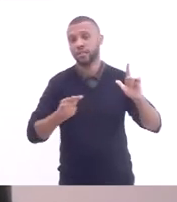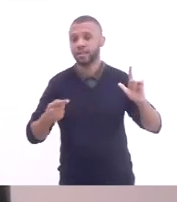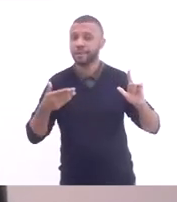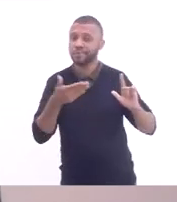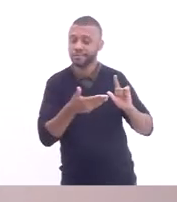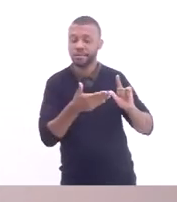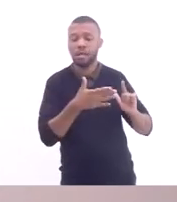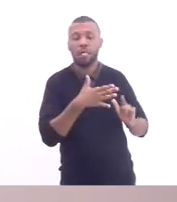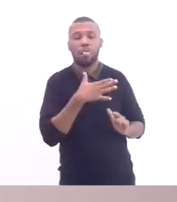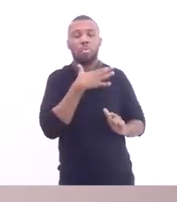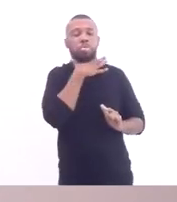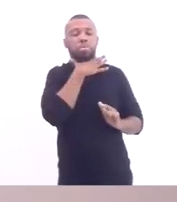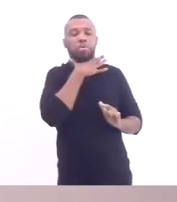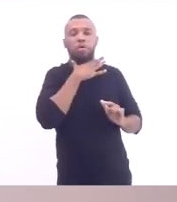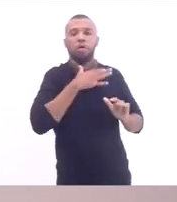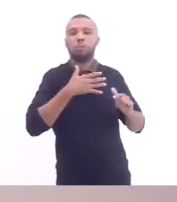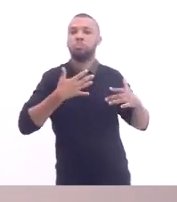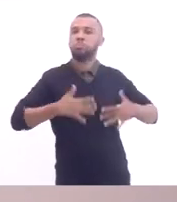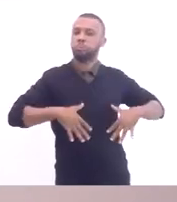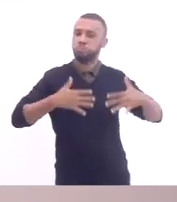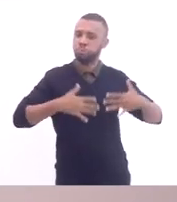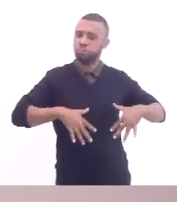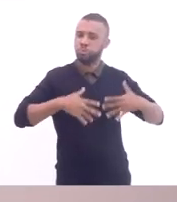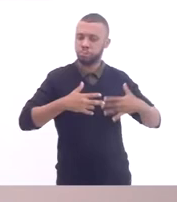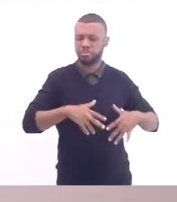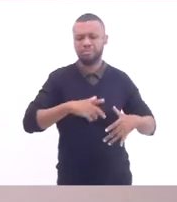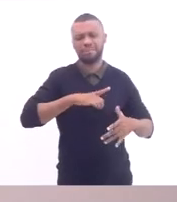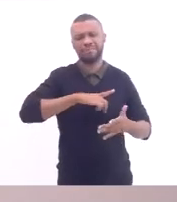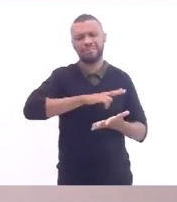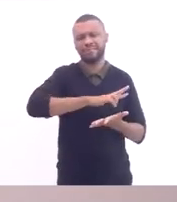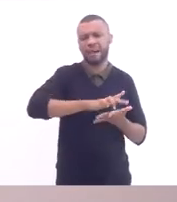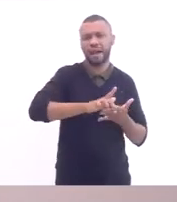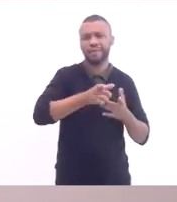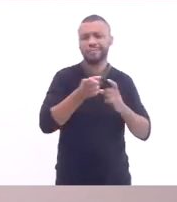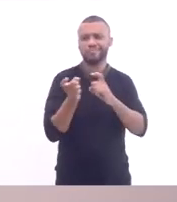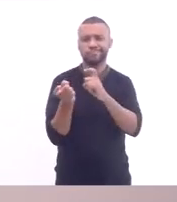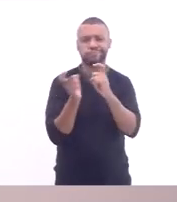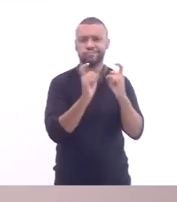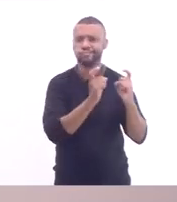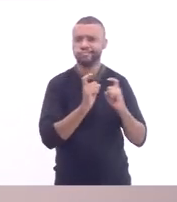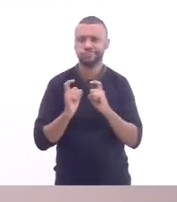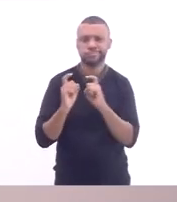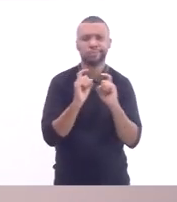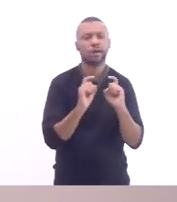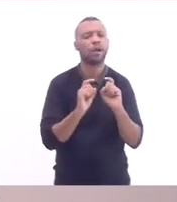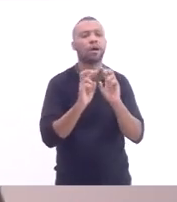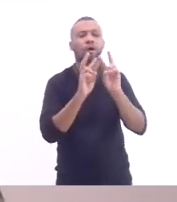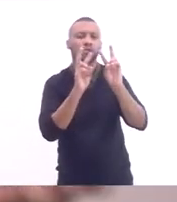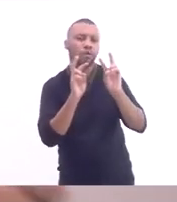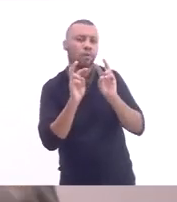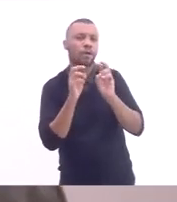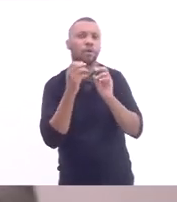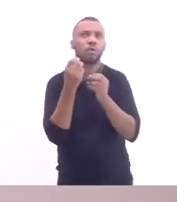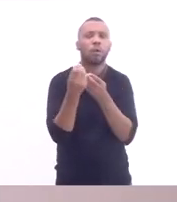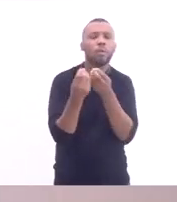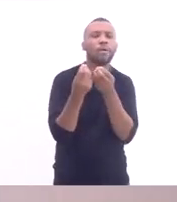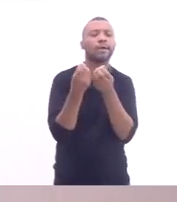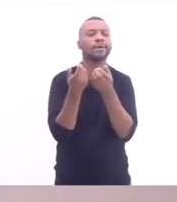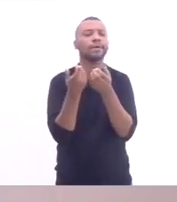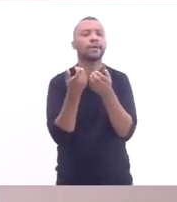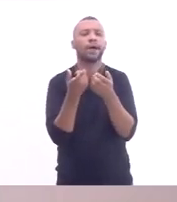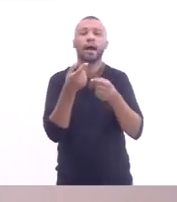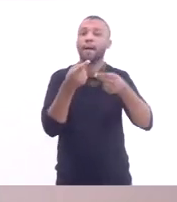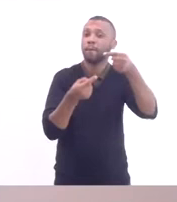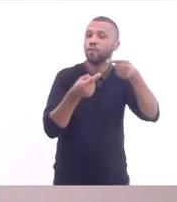é enorme, fruto de uma série de discussões sobre da condução de política fiscal, entre